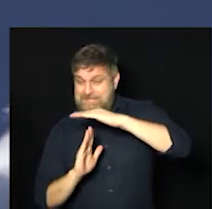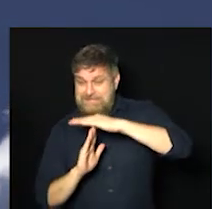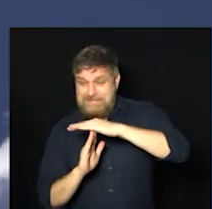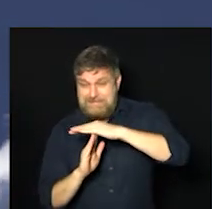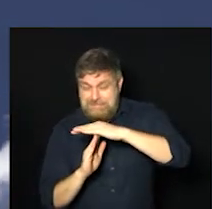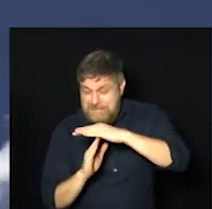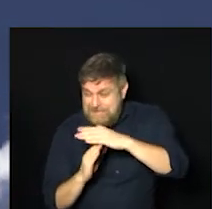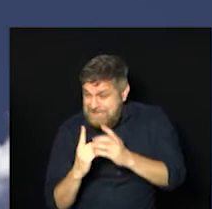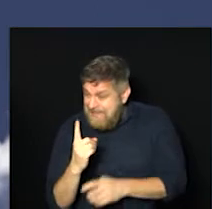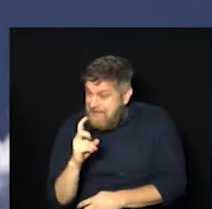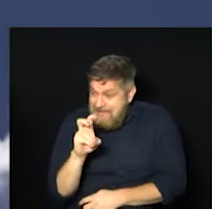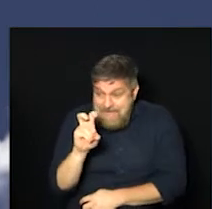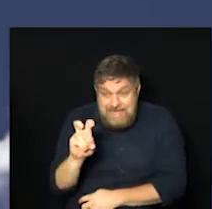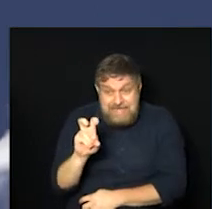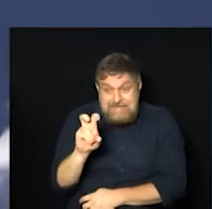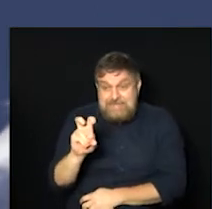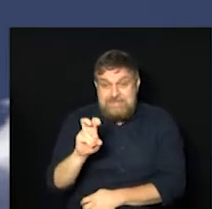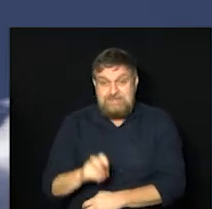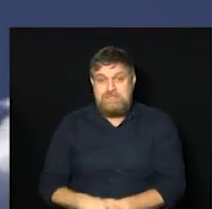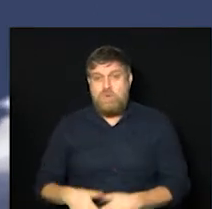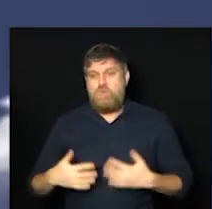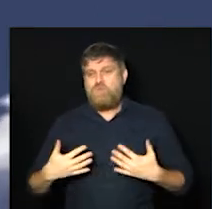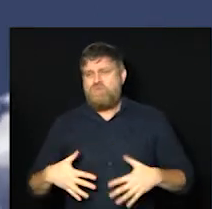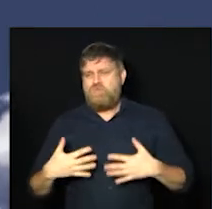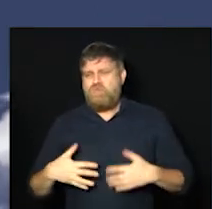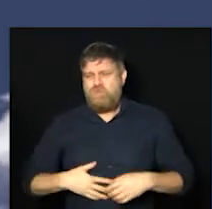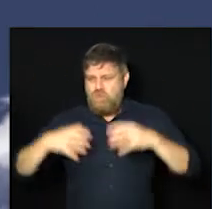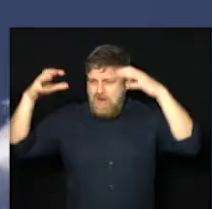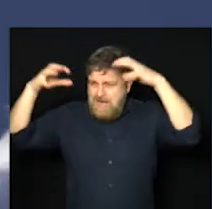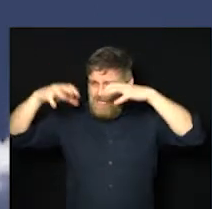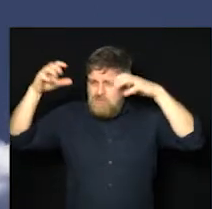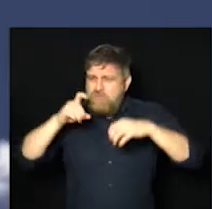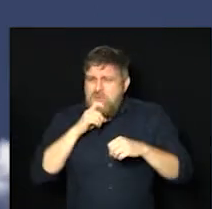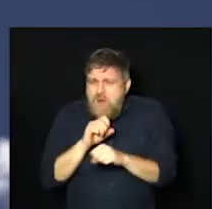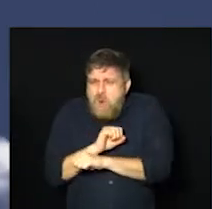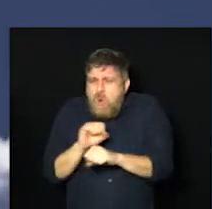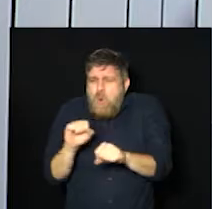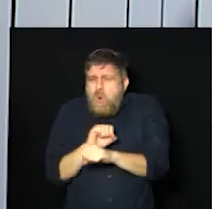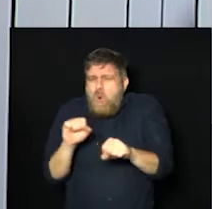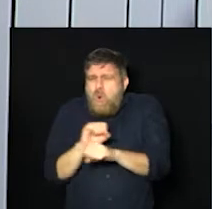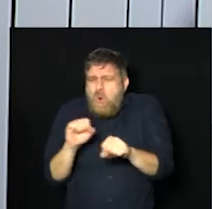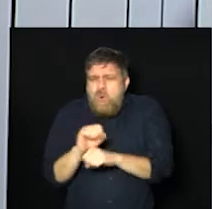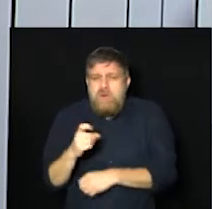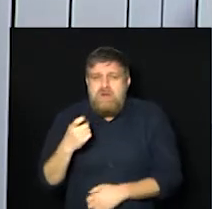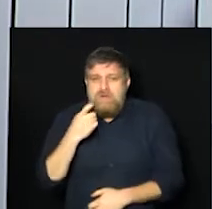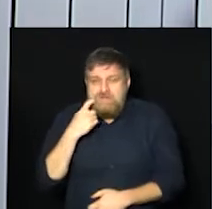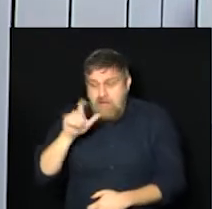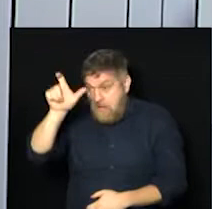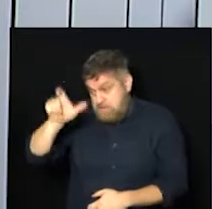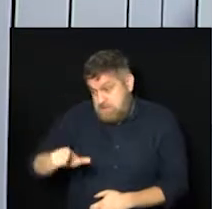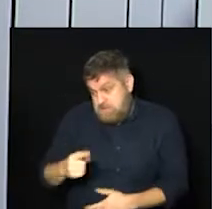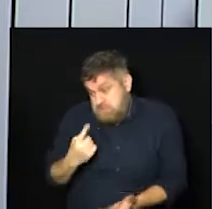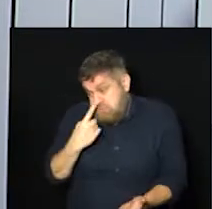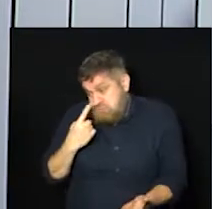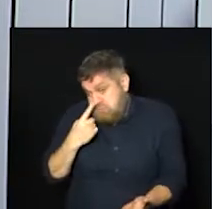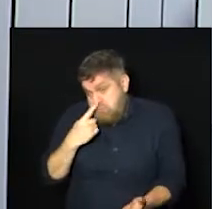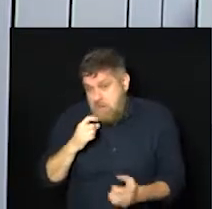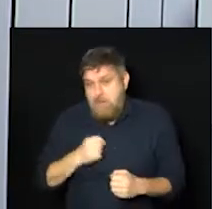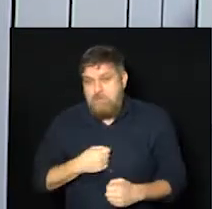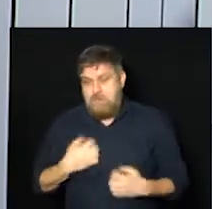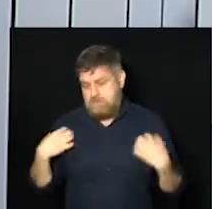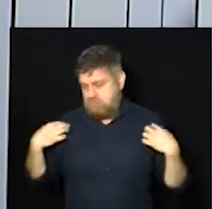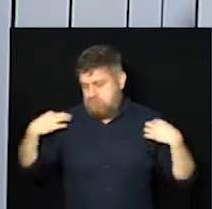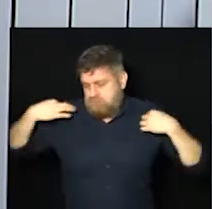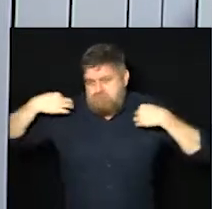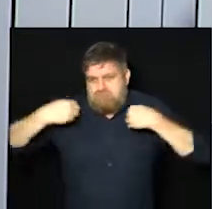não passa dos 15 graus. Então é chuva e frio nessa sexta-feira. Você que gosta pode tirar o casaco